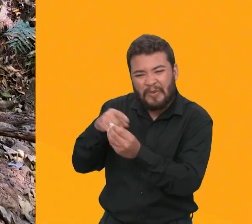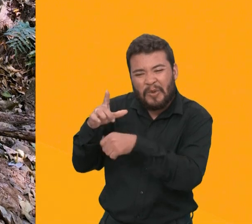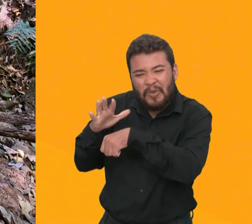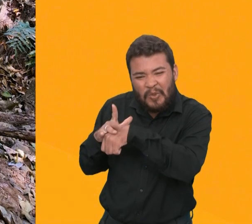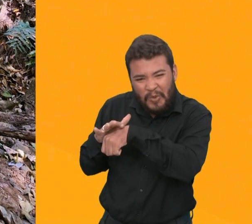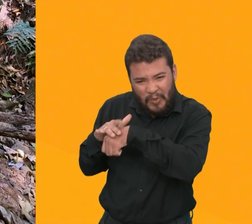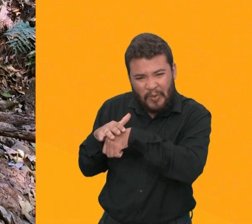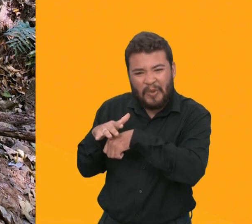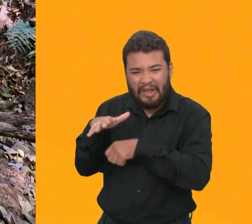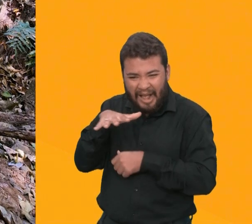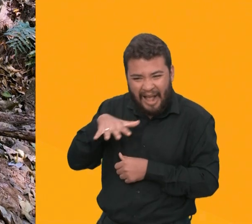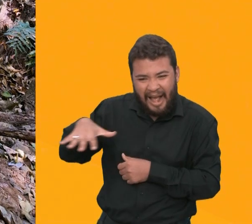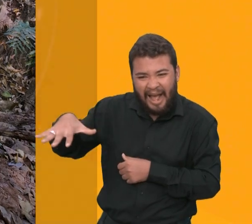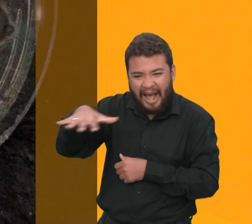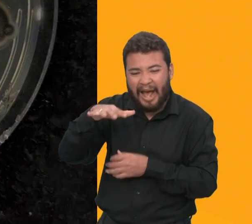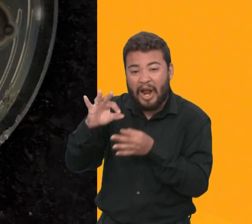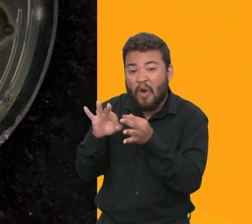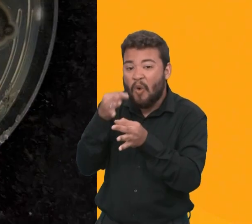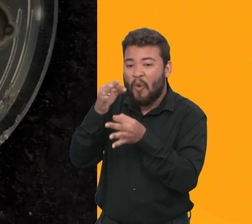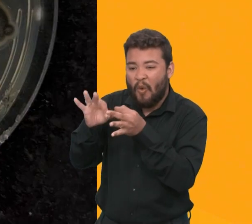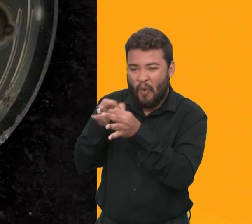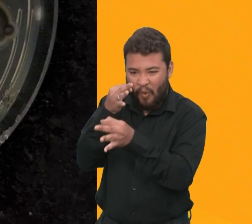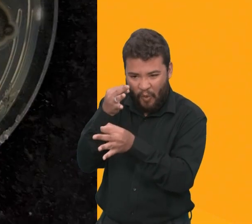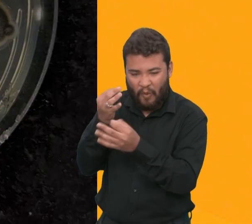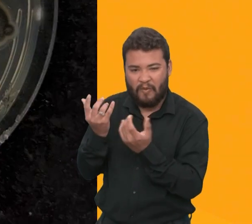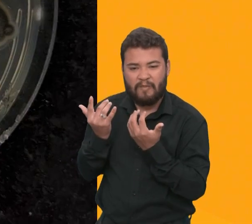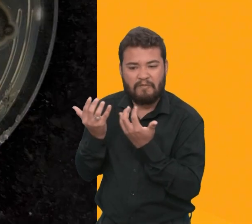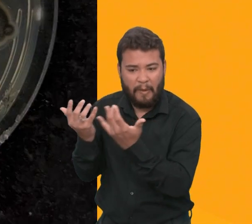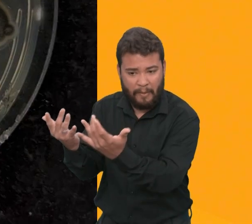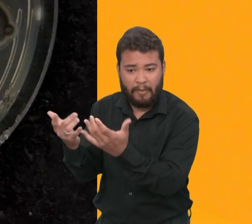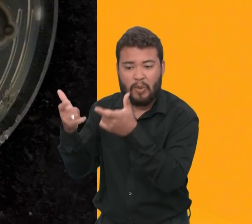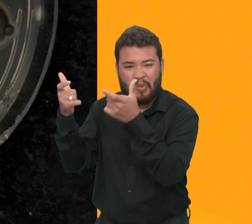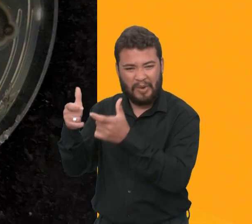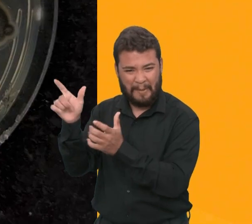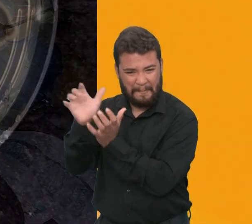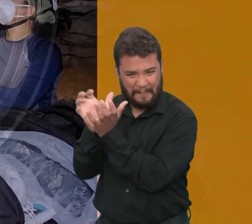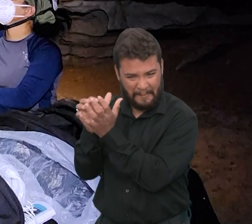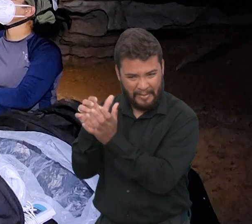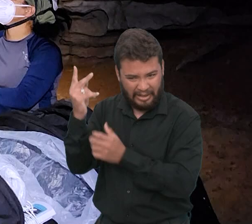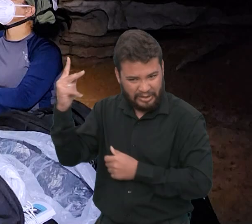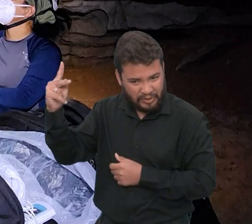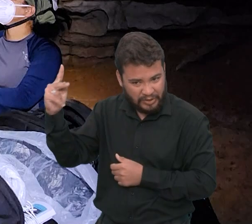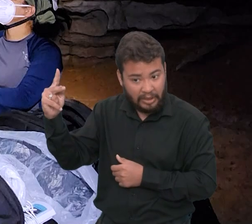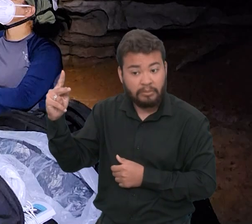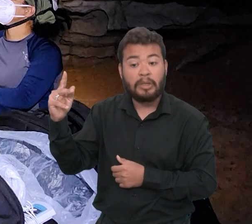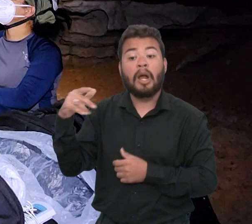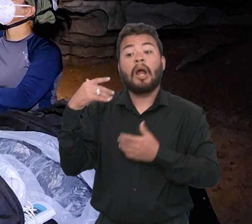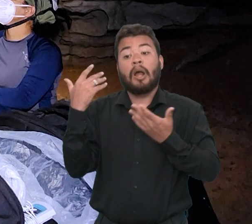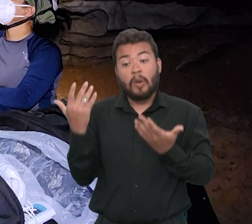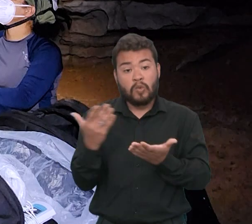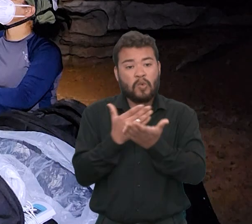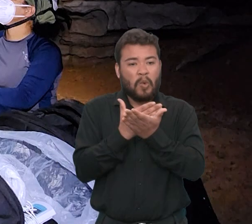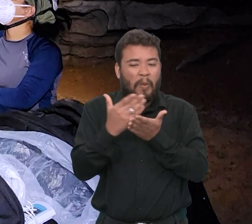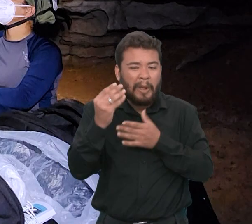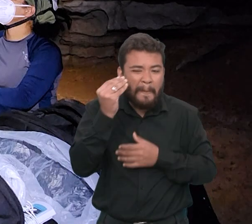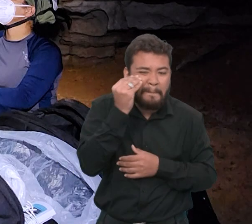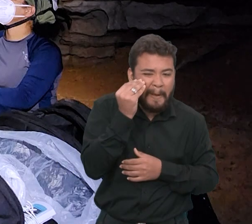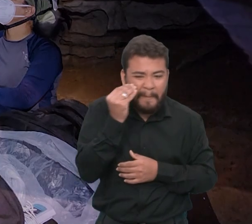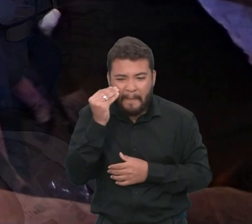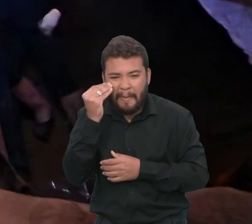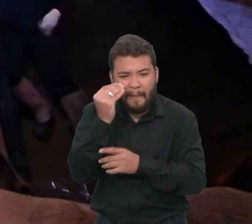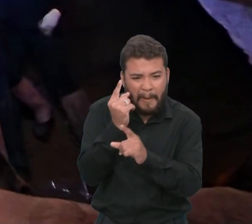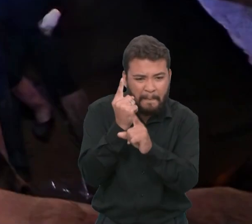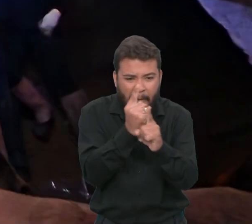nas plantações de uva, principalmente lá em Petrolina. E a partir daí, esses primeiros testes que a Virginia começou